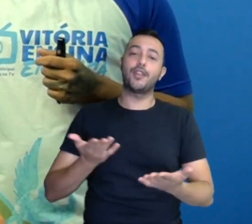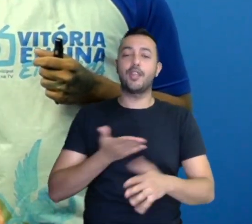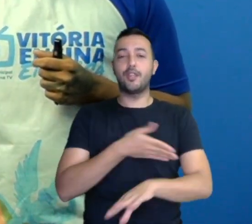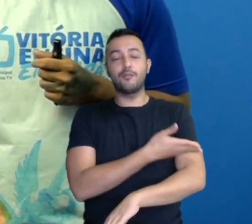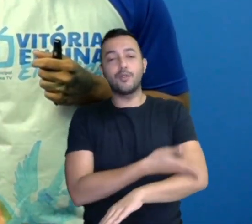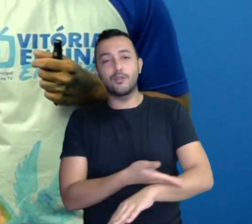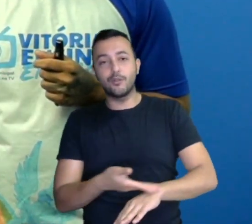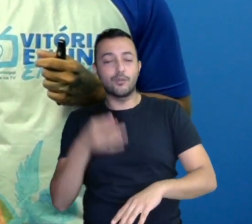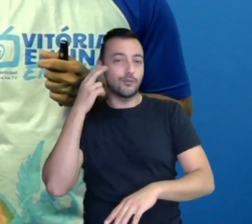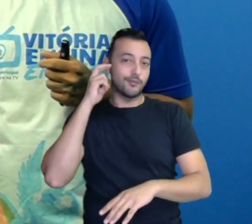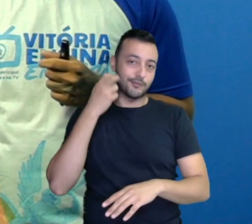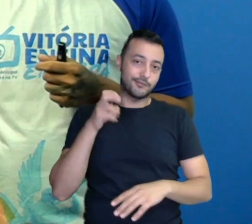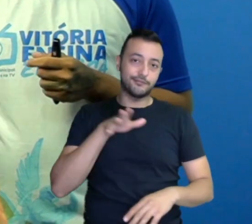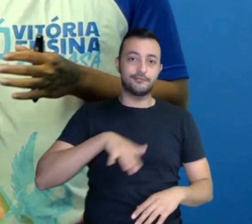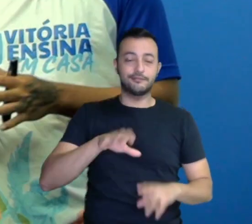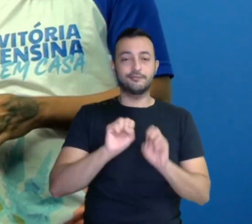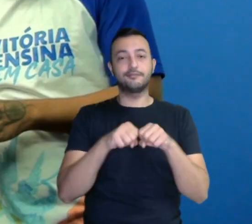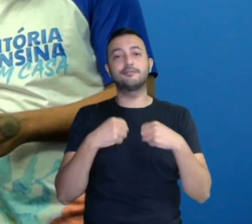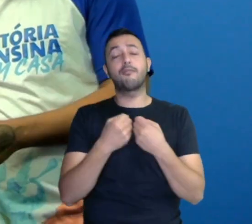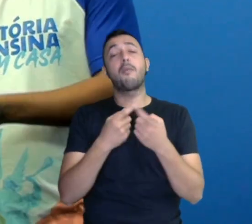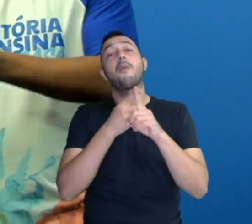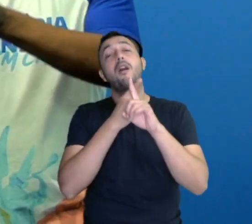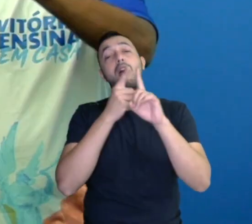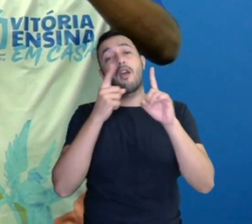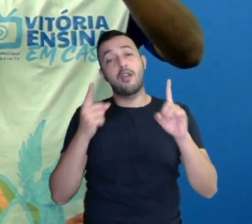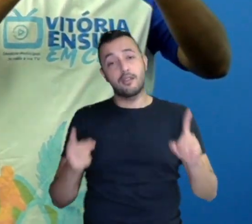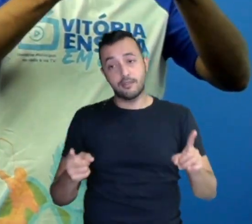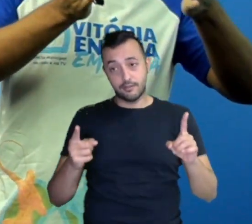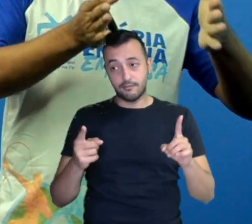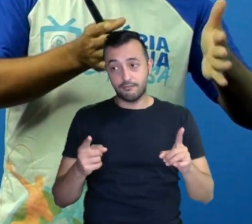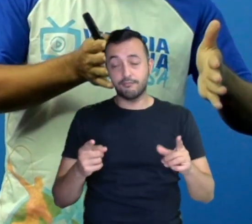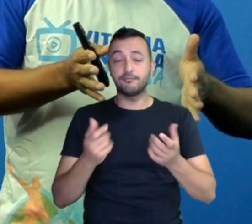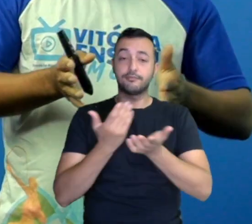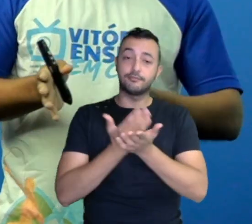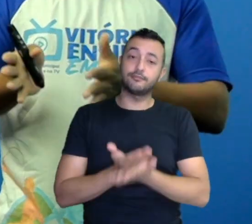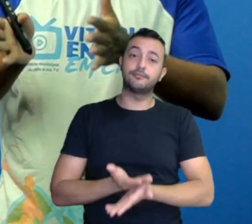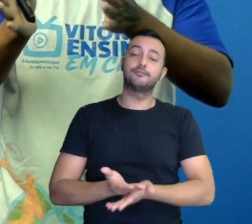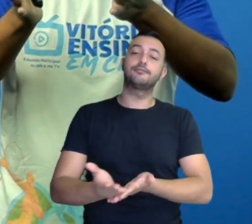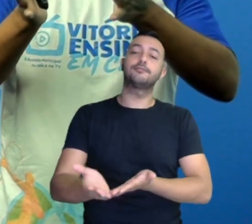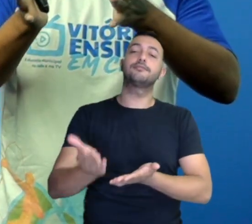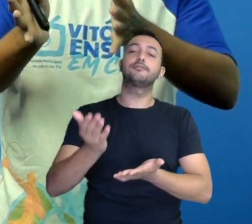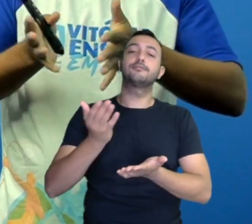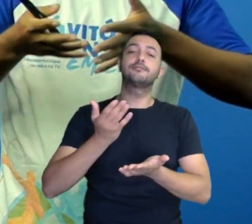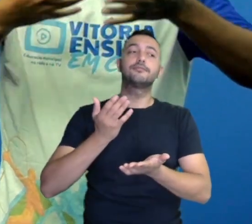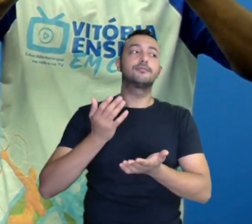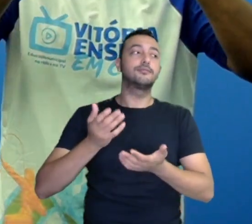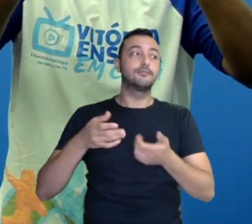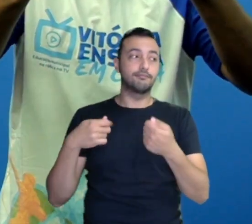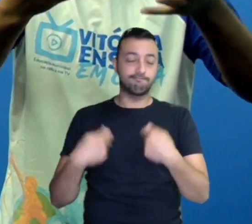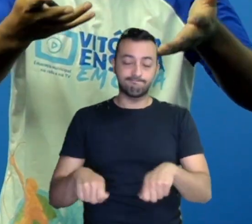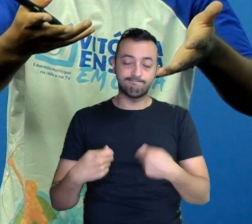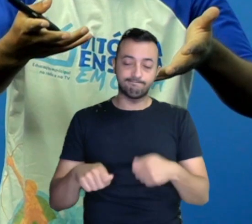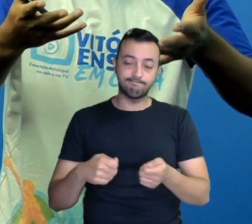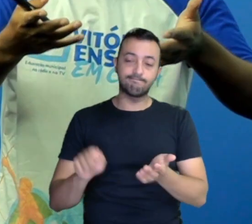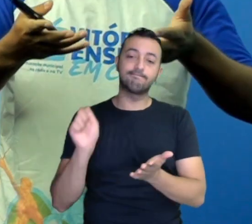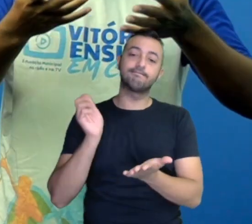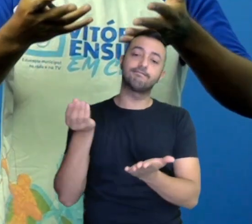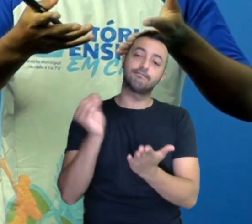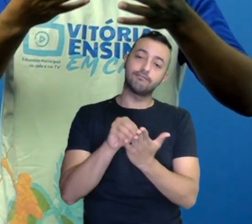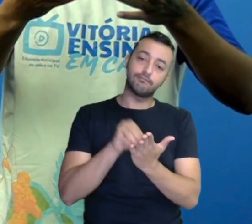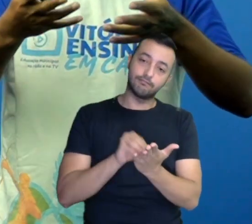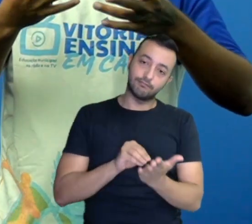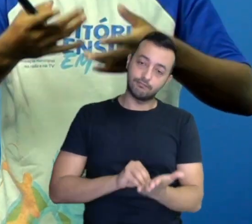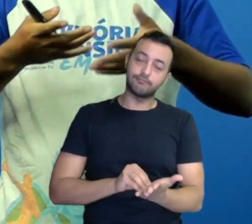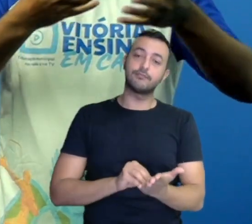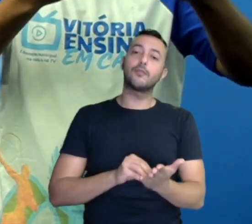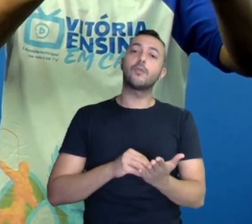tradições culturais daquelas sociedades, né? Mas ela começa, essa necessidade de registrar,